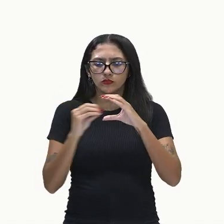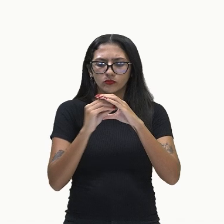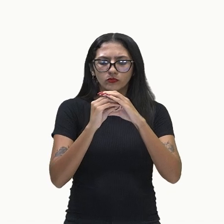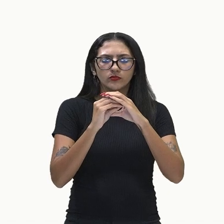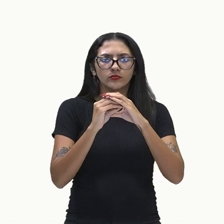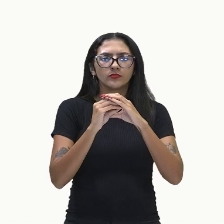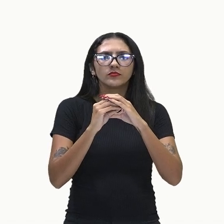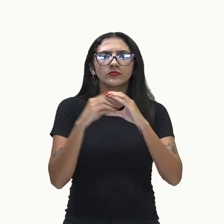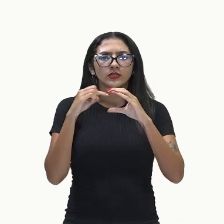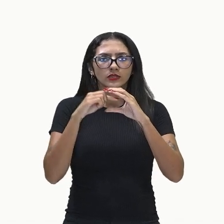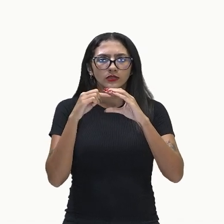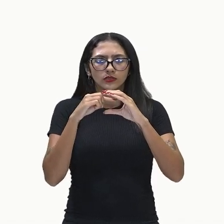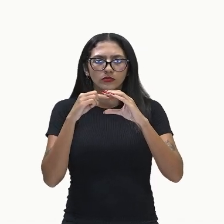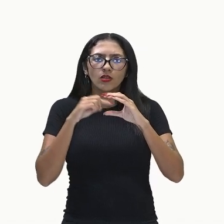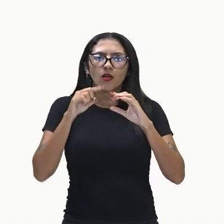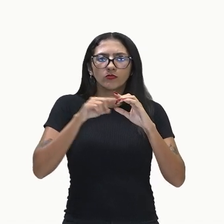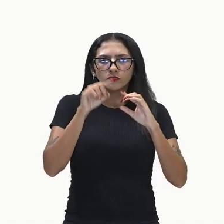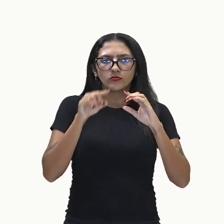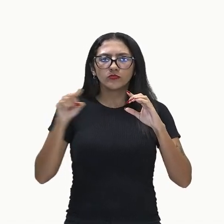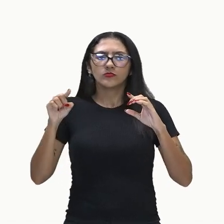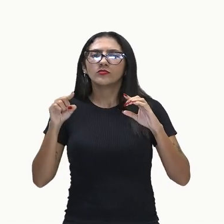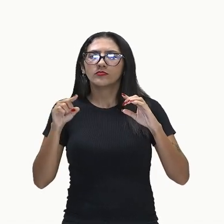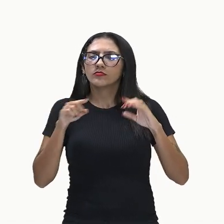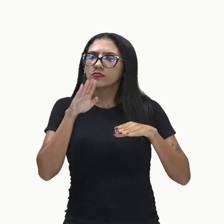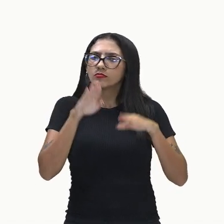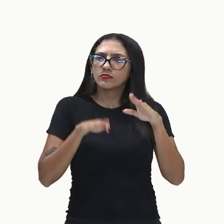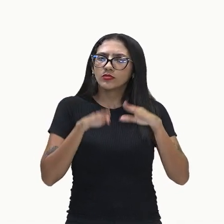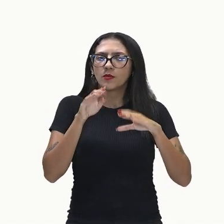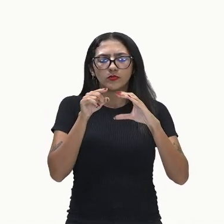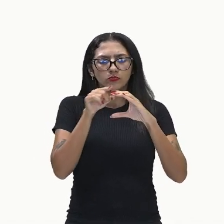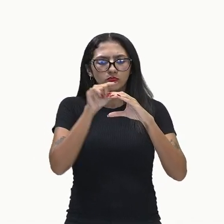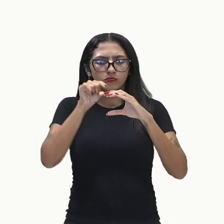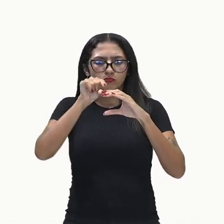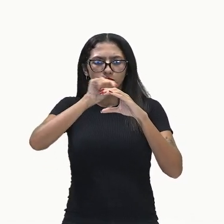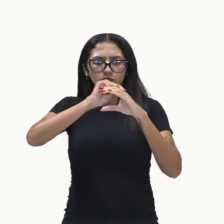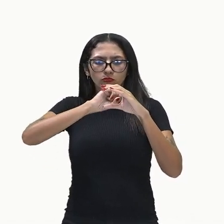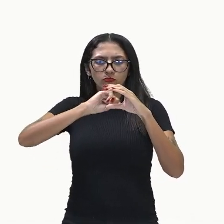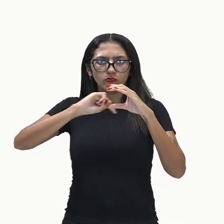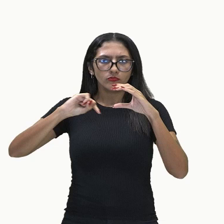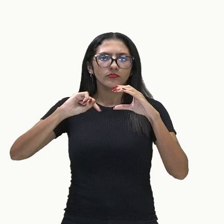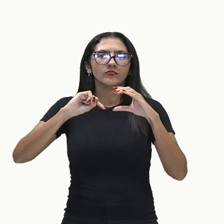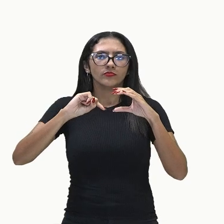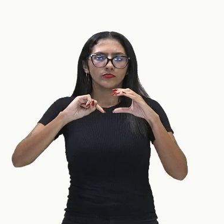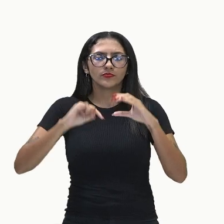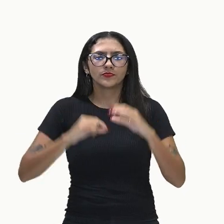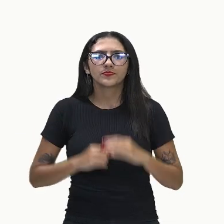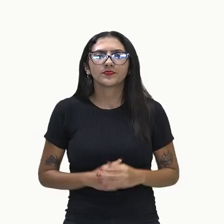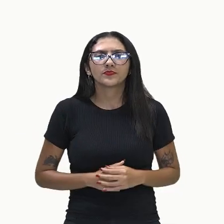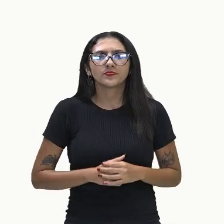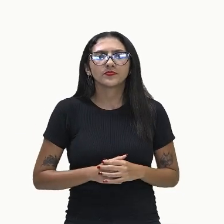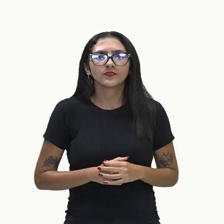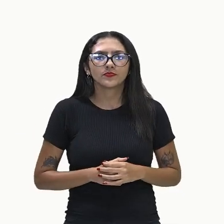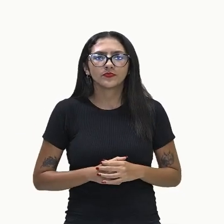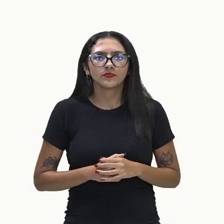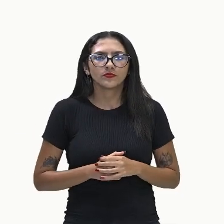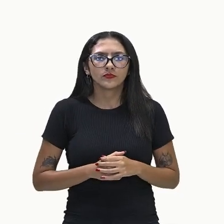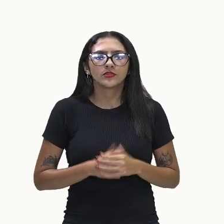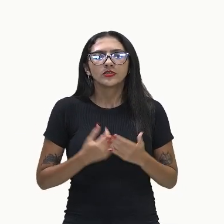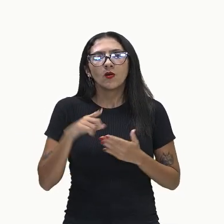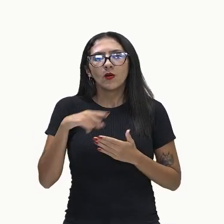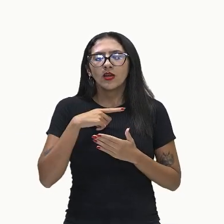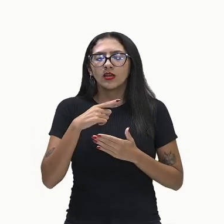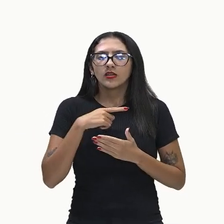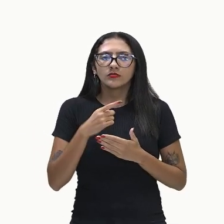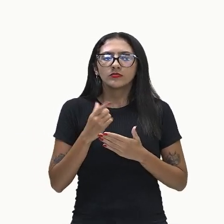vai influenciar aqui nesse tamanho da parede uterina, certo? Então, basicamente, esse é o efeito que